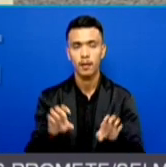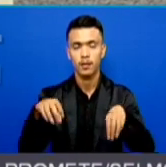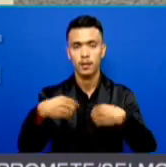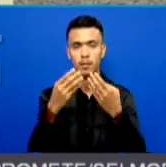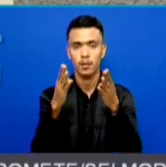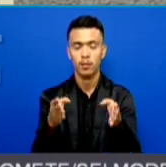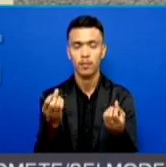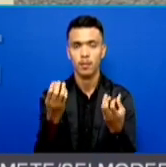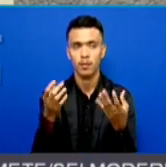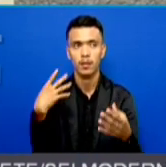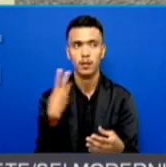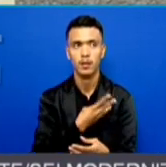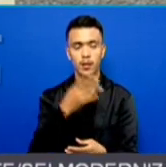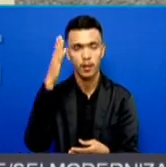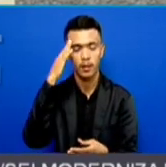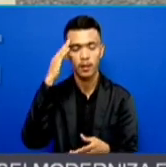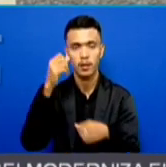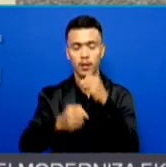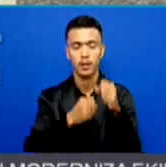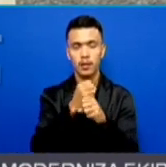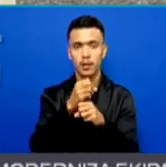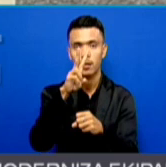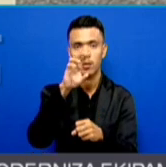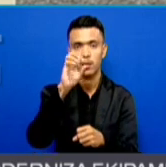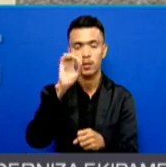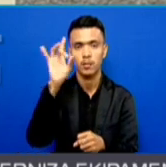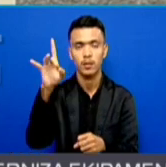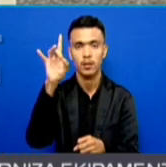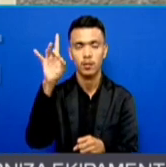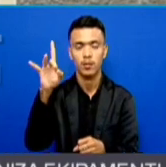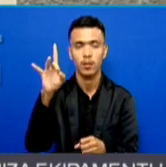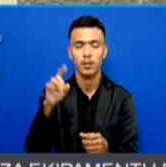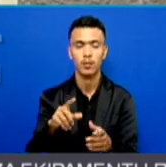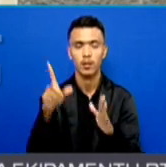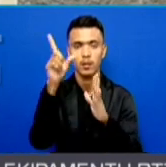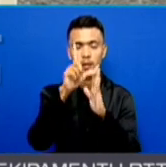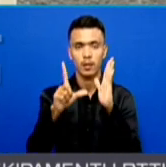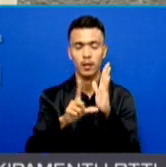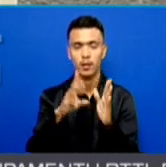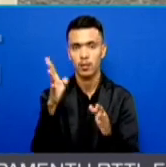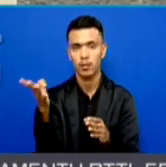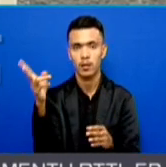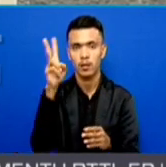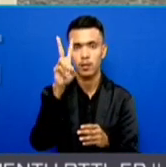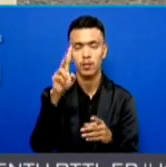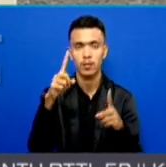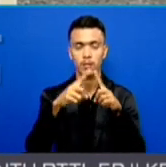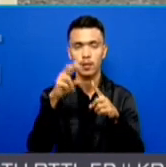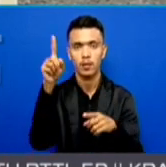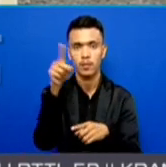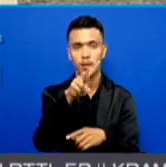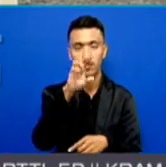RTTL, depois de 2008, lei, decreto lei 42/2008,